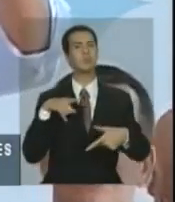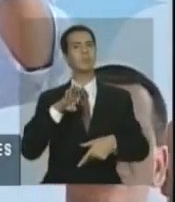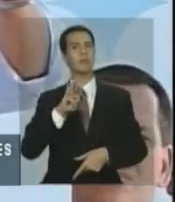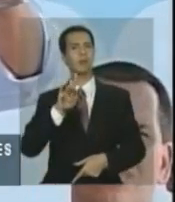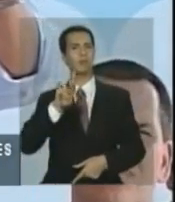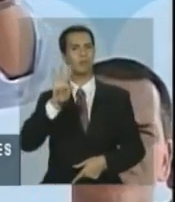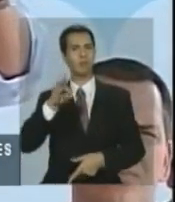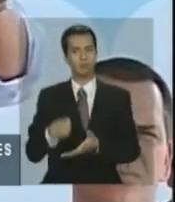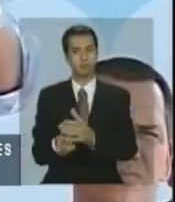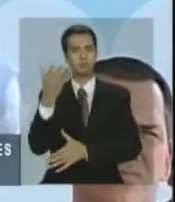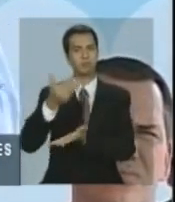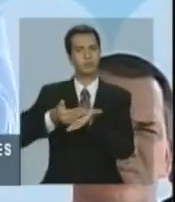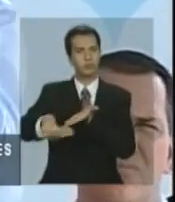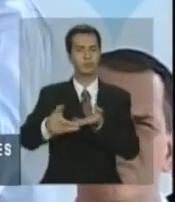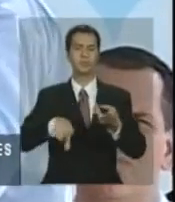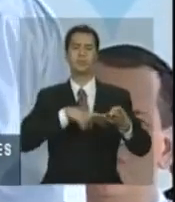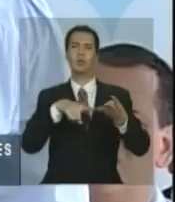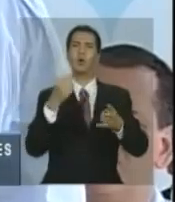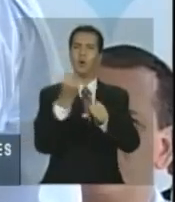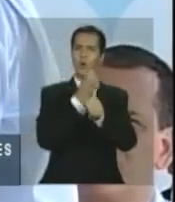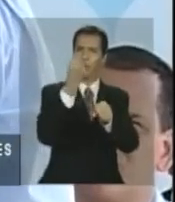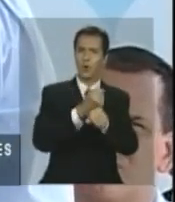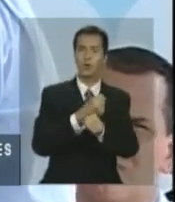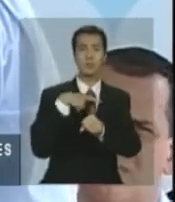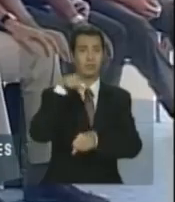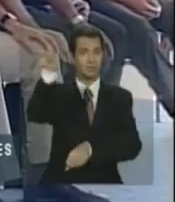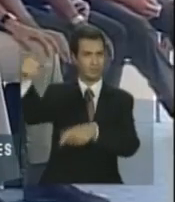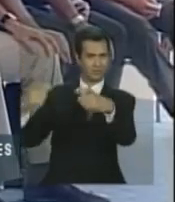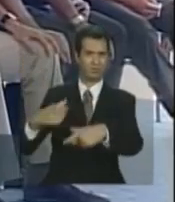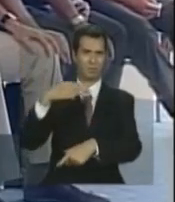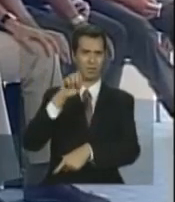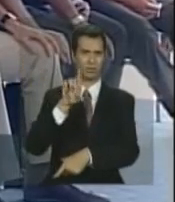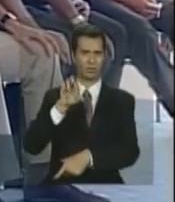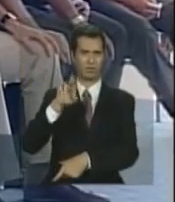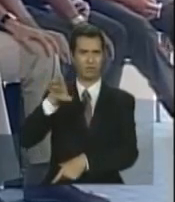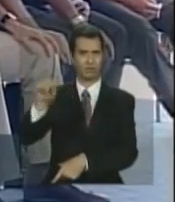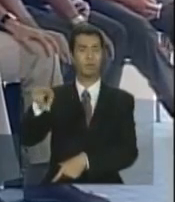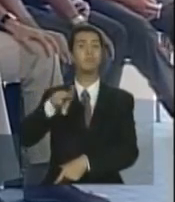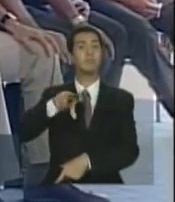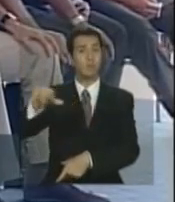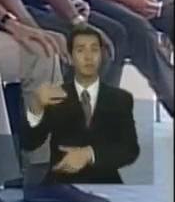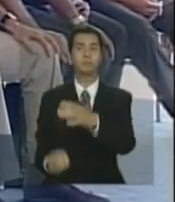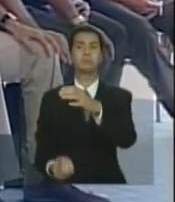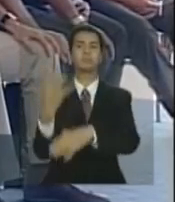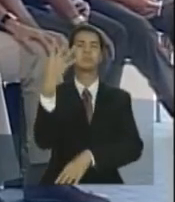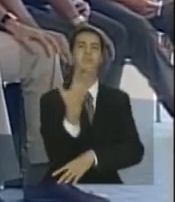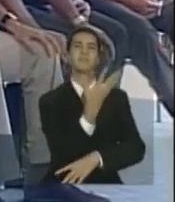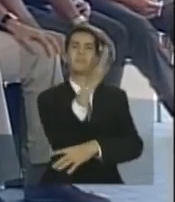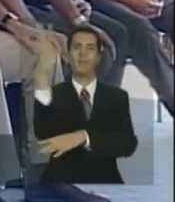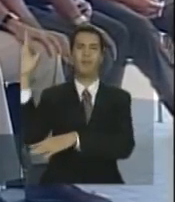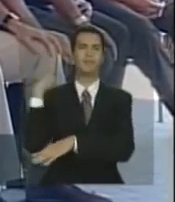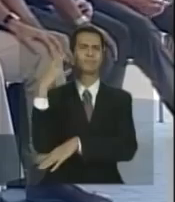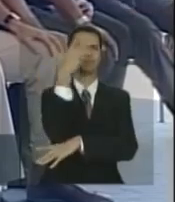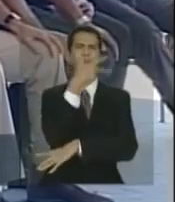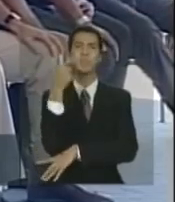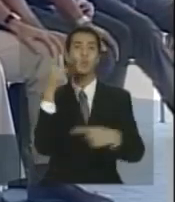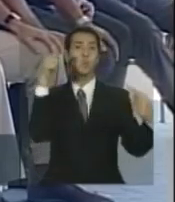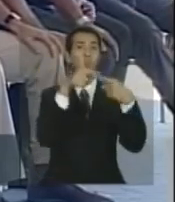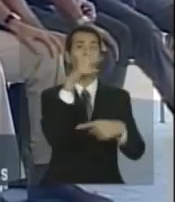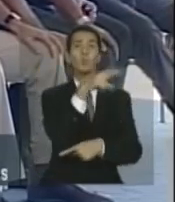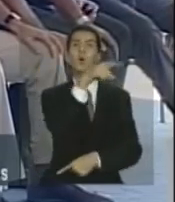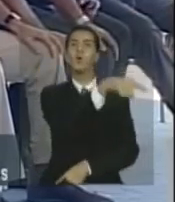das obras, Madureira, presidenta, vai ganhar um parque semelhante ao Parque da Boa Vista.